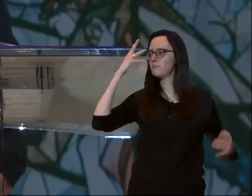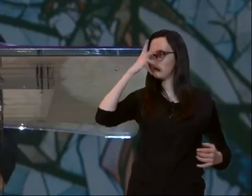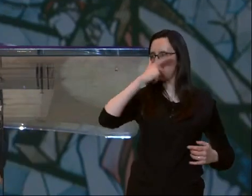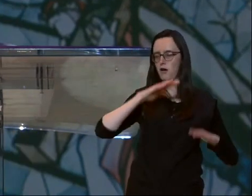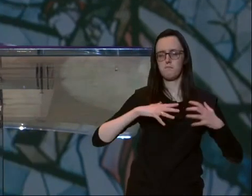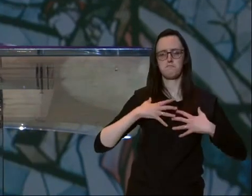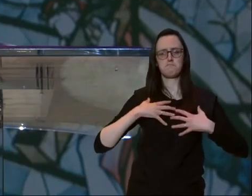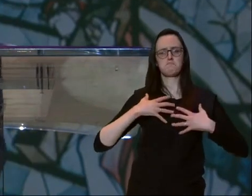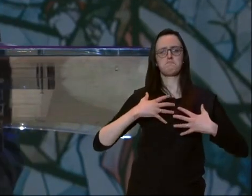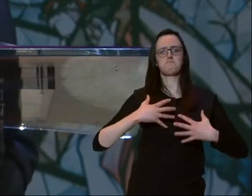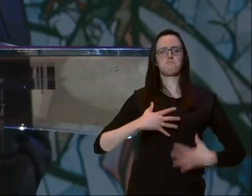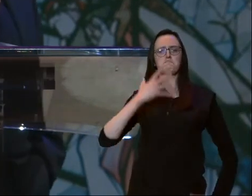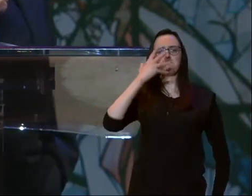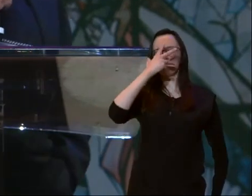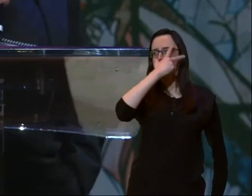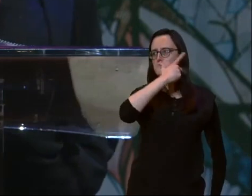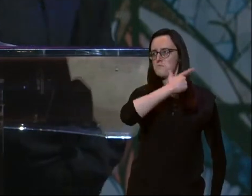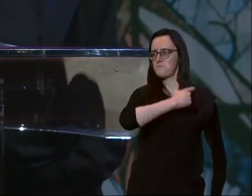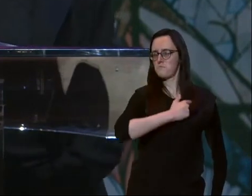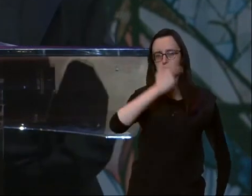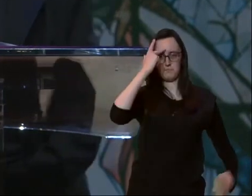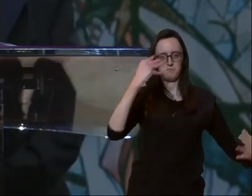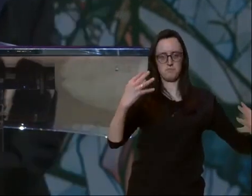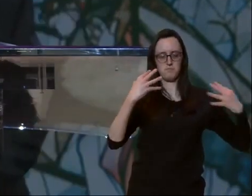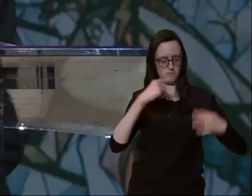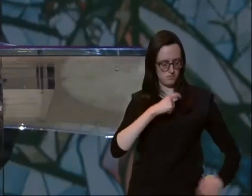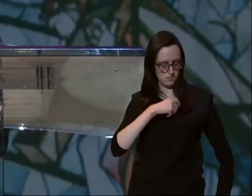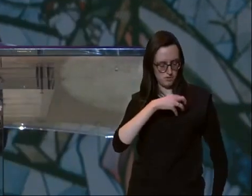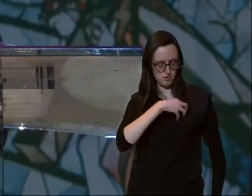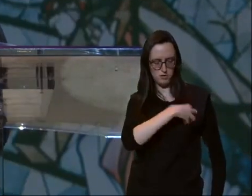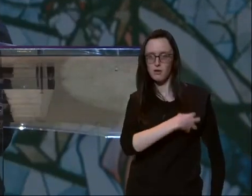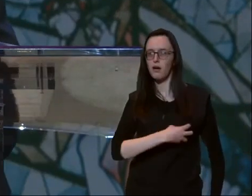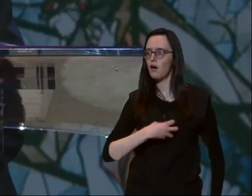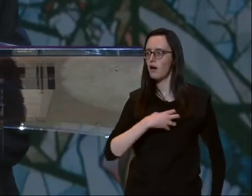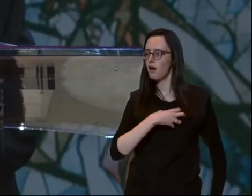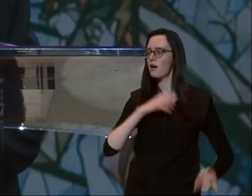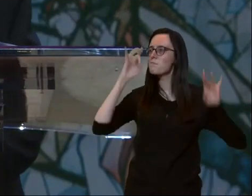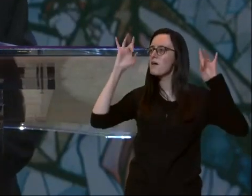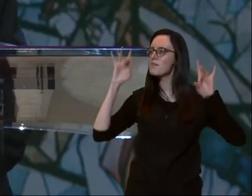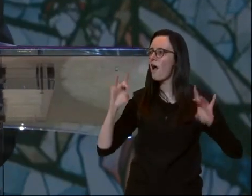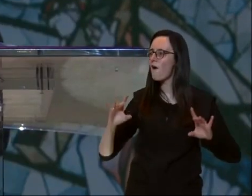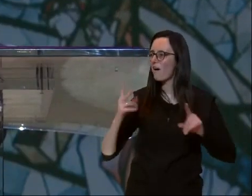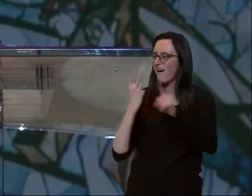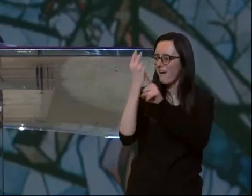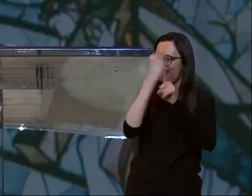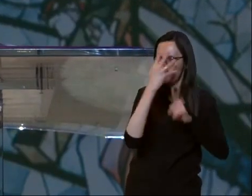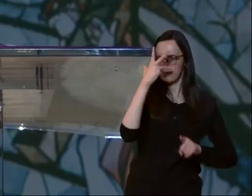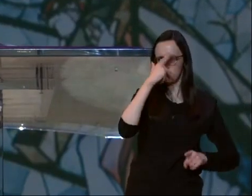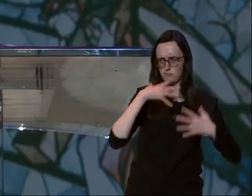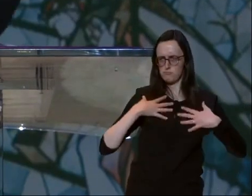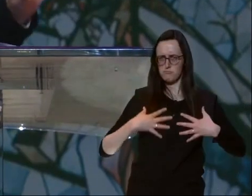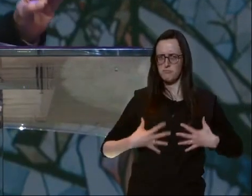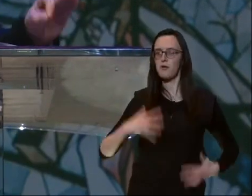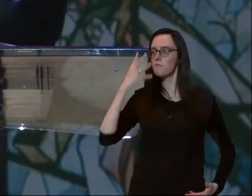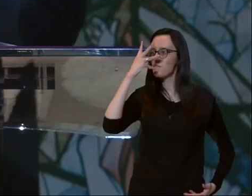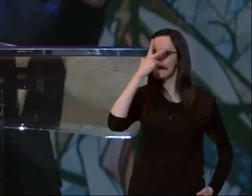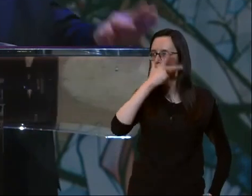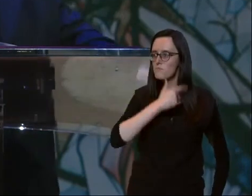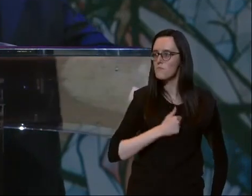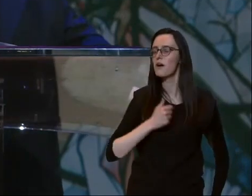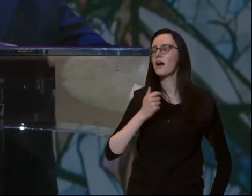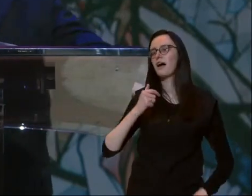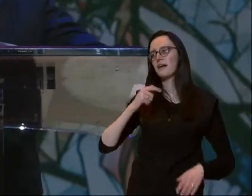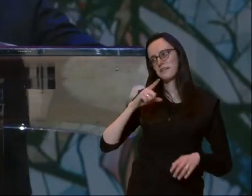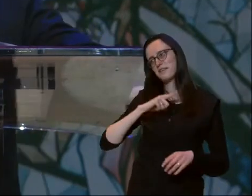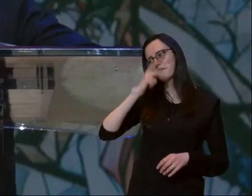peito estufado, realçando as medalhas de condecoração. Bonita, né? Farda bonita. Até homem feio